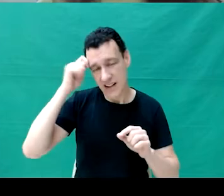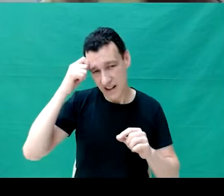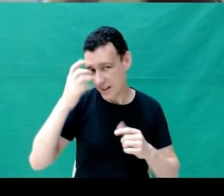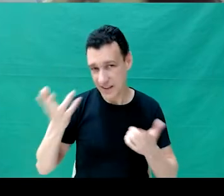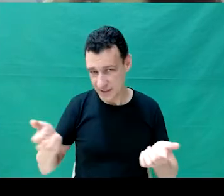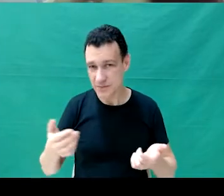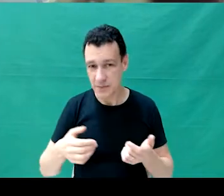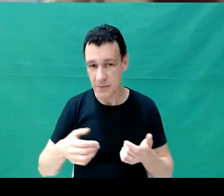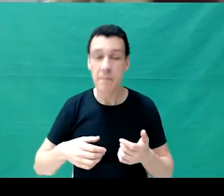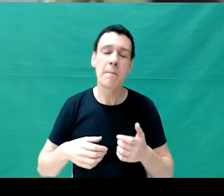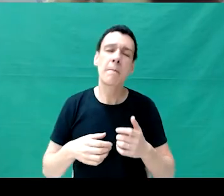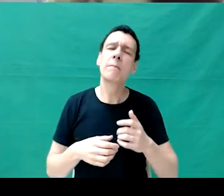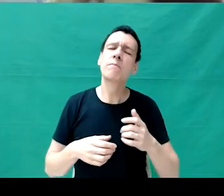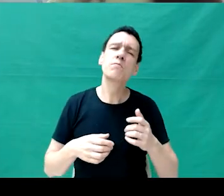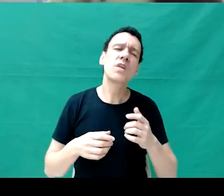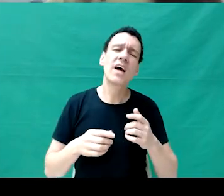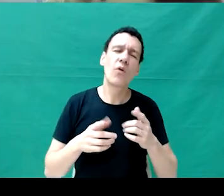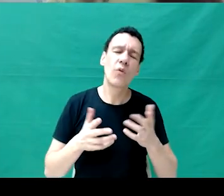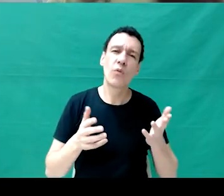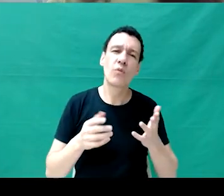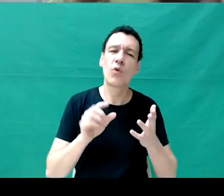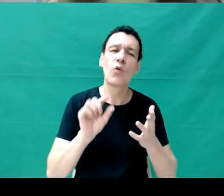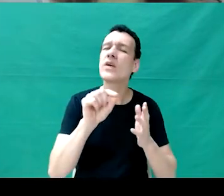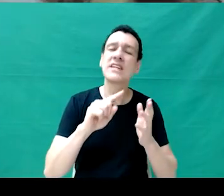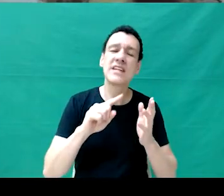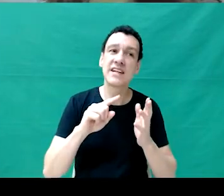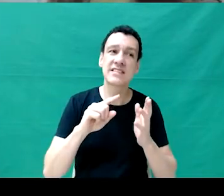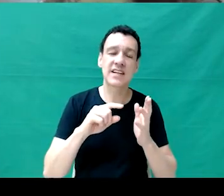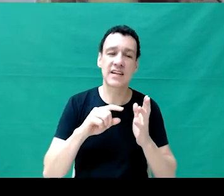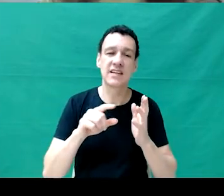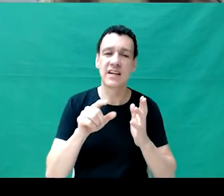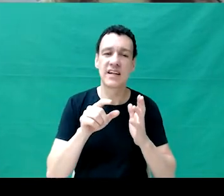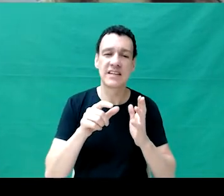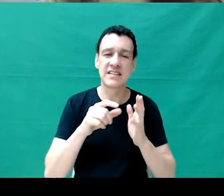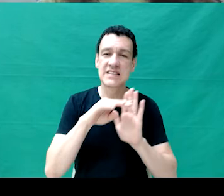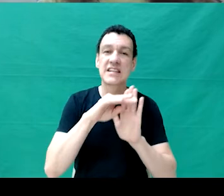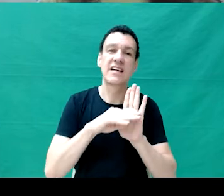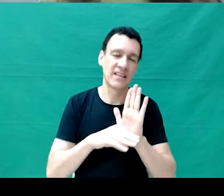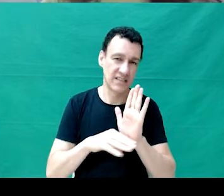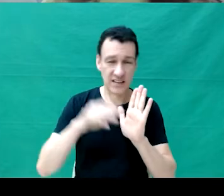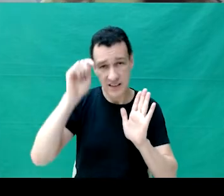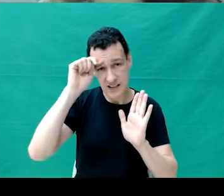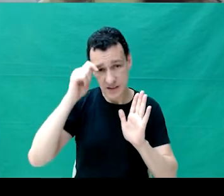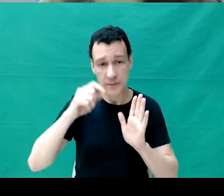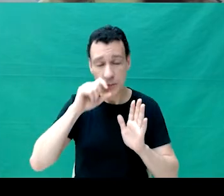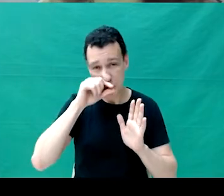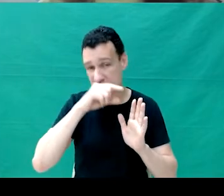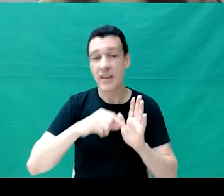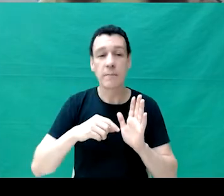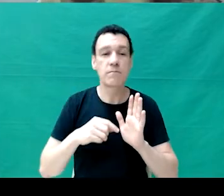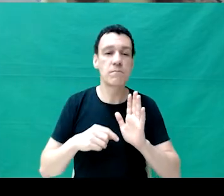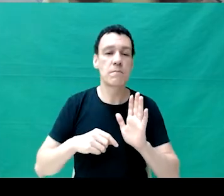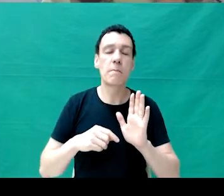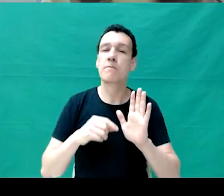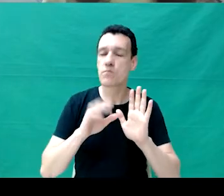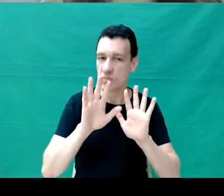Quando a gente remete algo negro a ruim, isso é racista. Porque, por exemplo, a gente